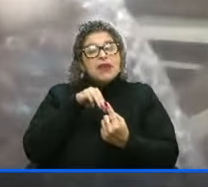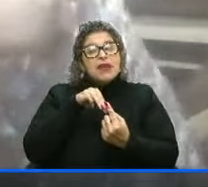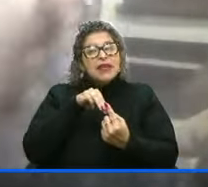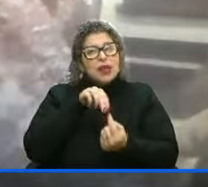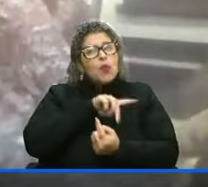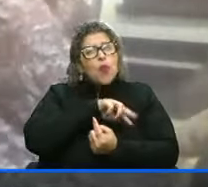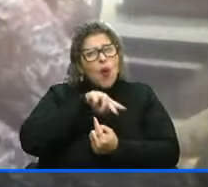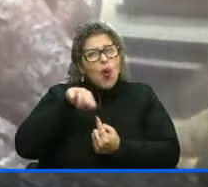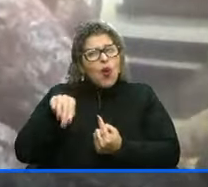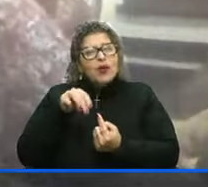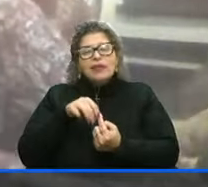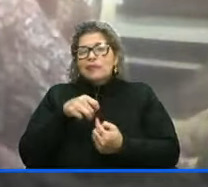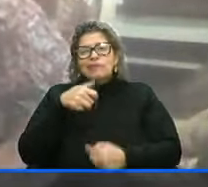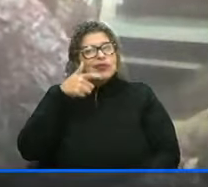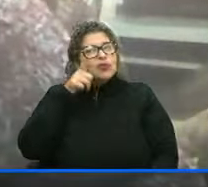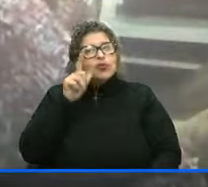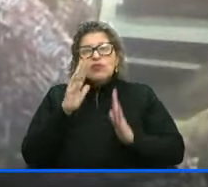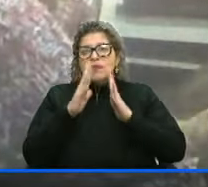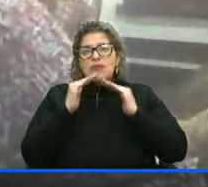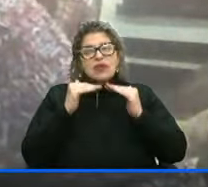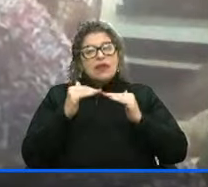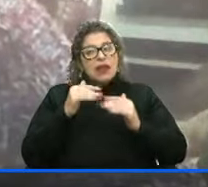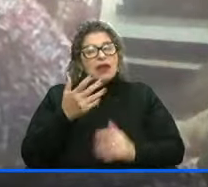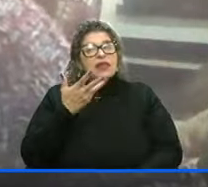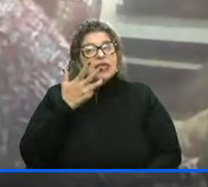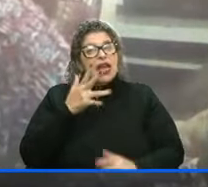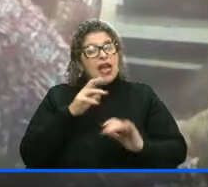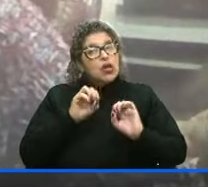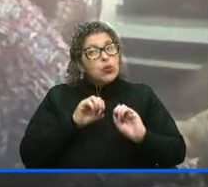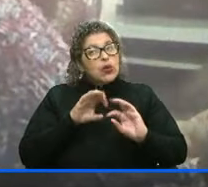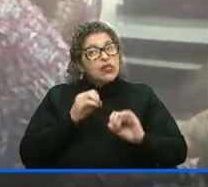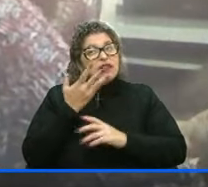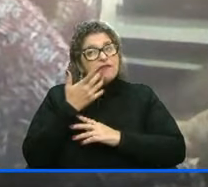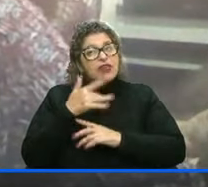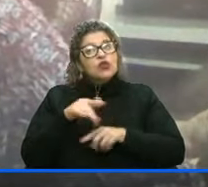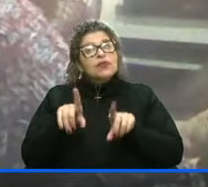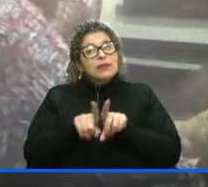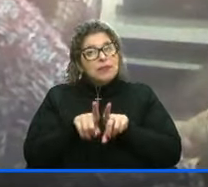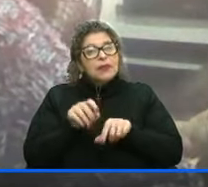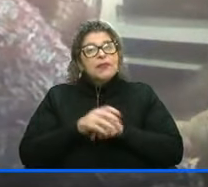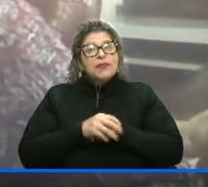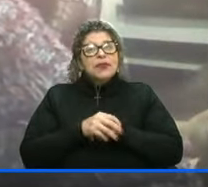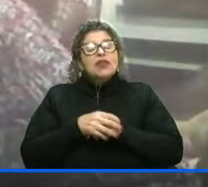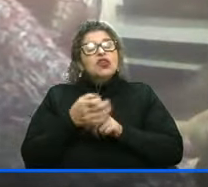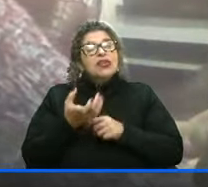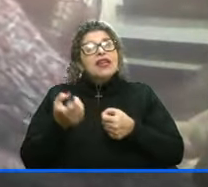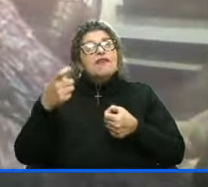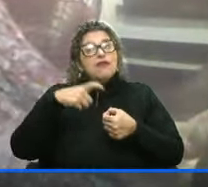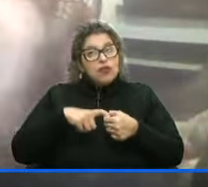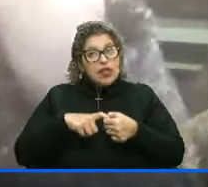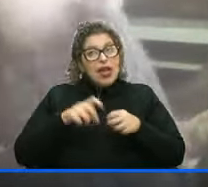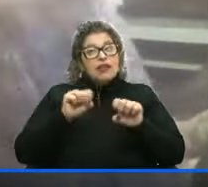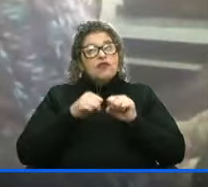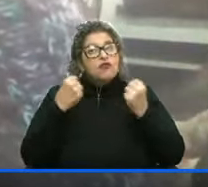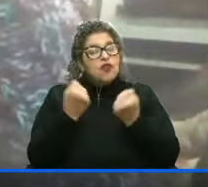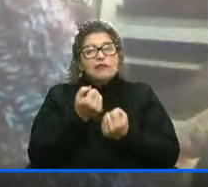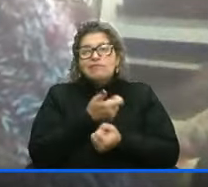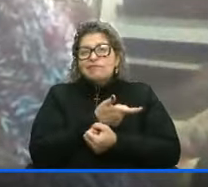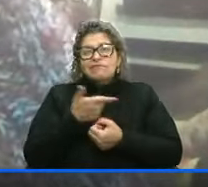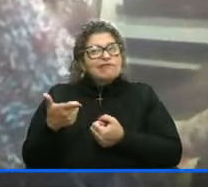das metas do plano não são cumpridas, a educação infantil também. E nós queremos no Estado retomar esse fórum que não